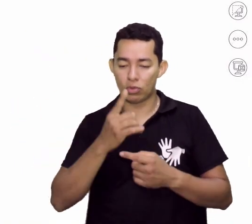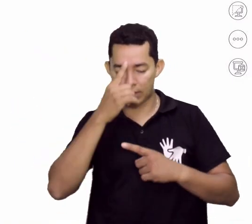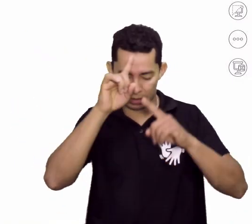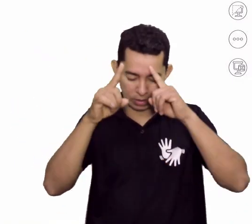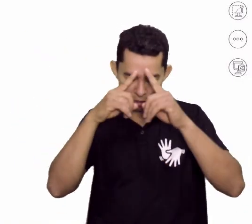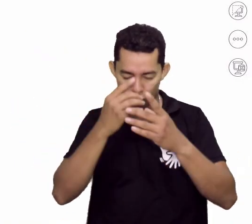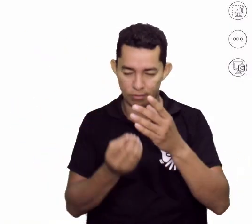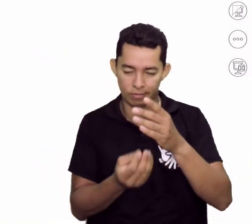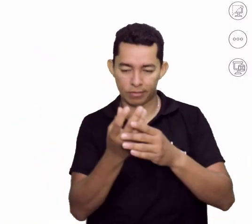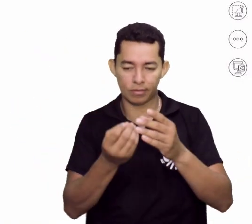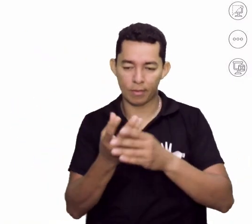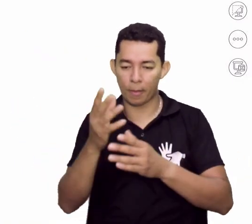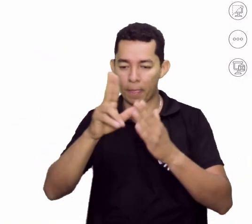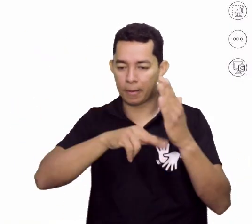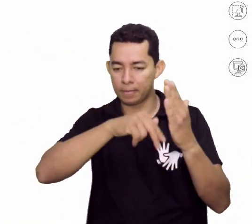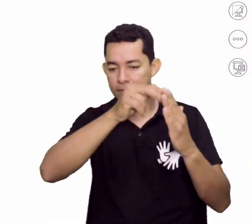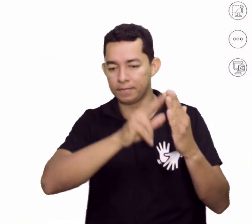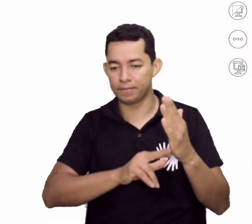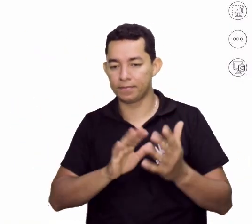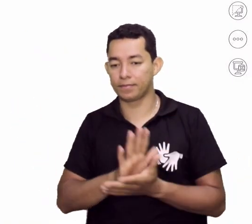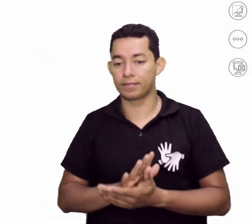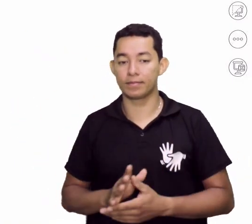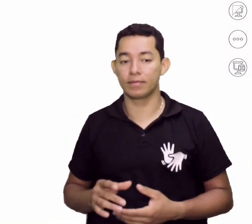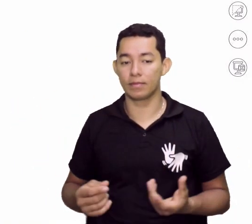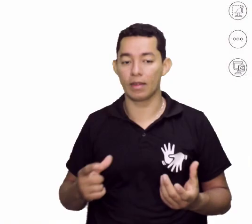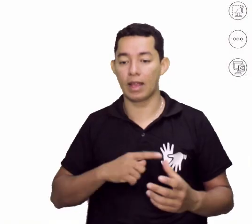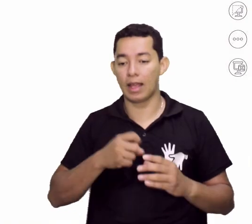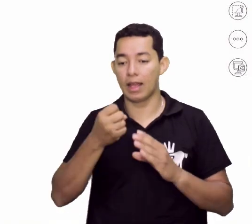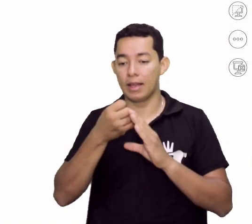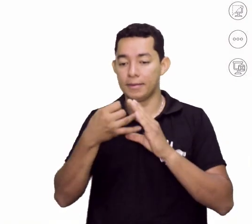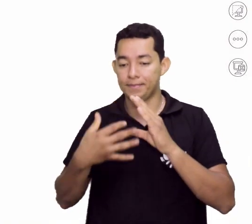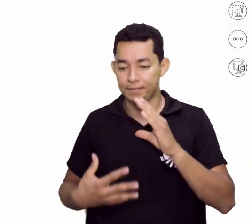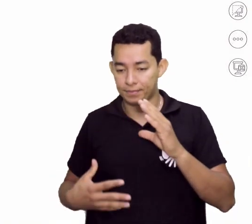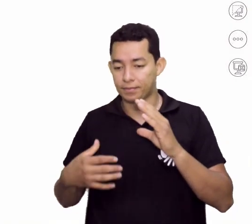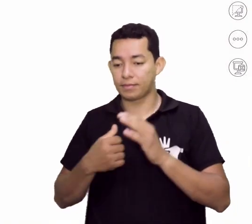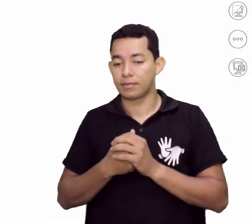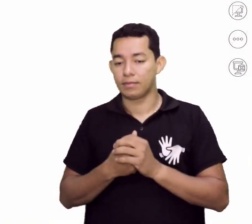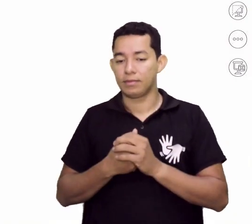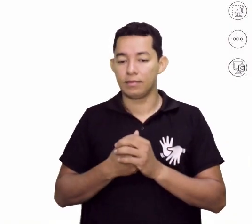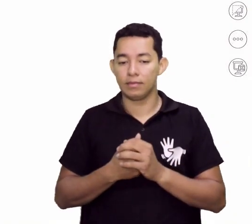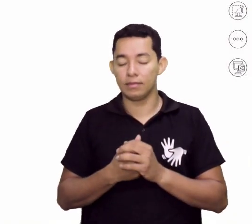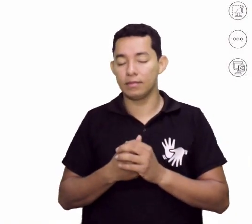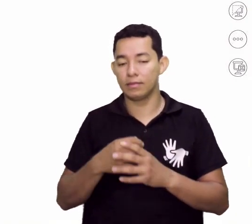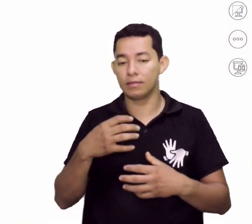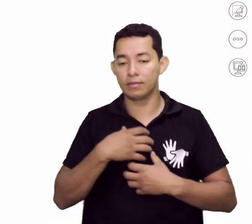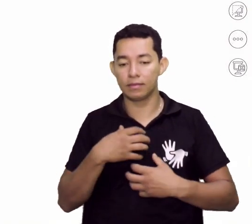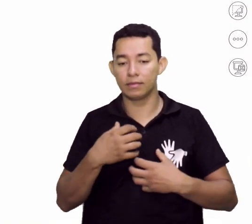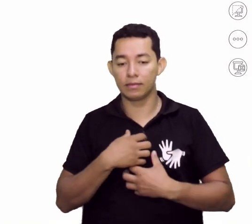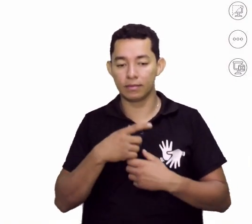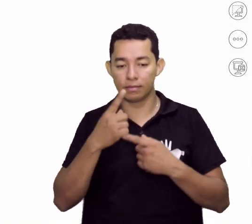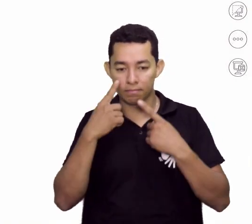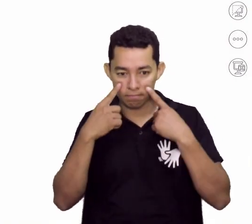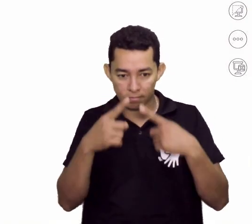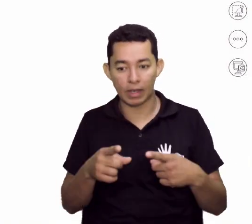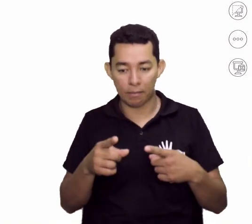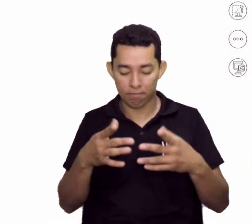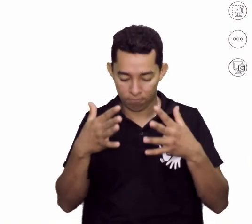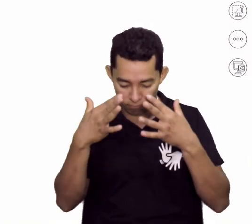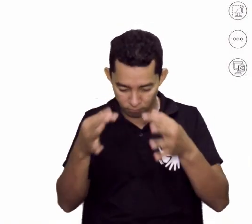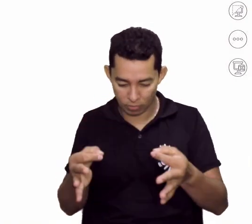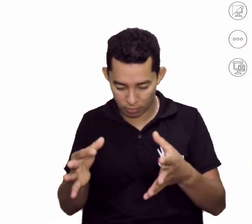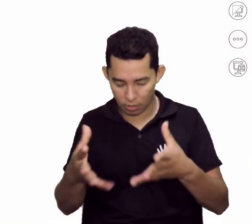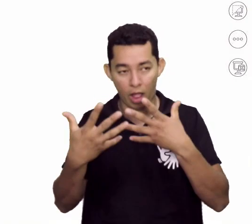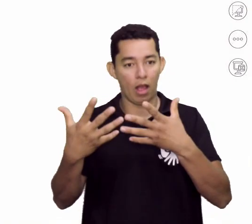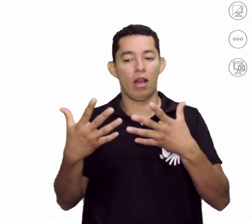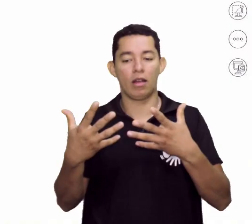transformando. Características: parecerem sem sentido e absurdas, assim que você bota o olho, né? Elas lidam